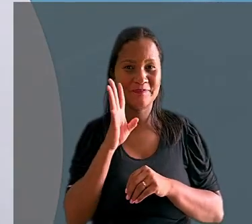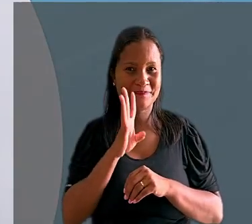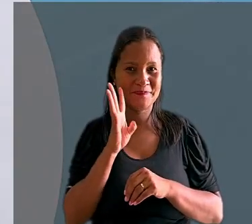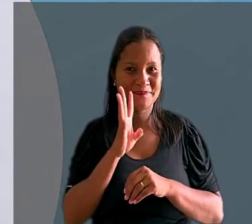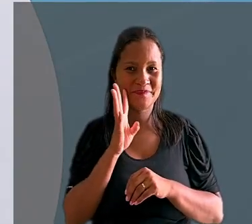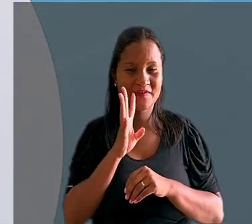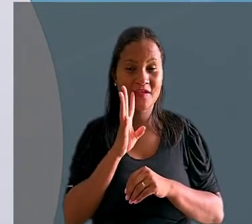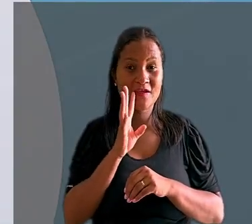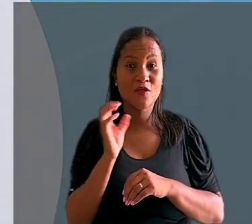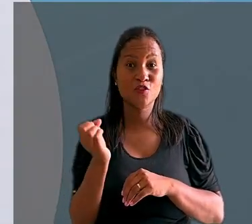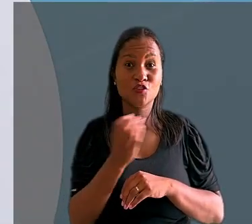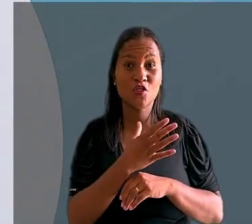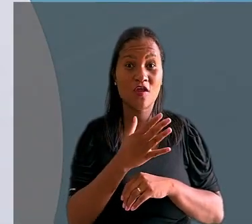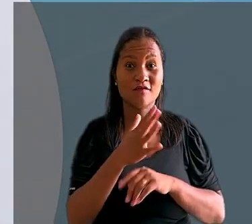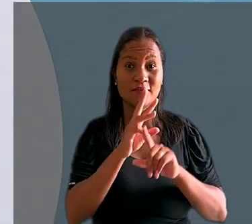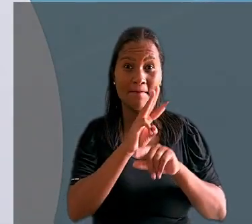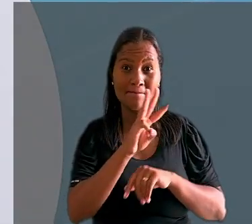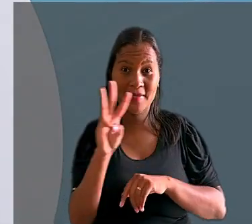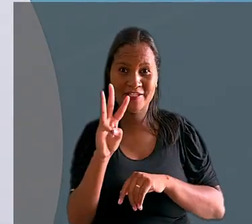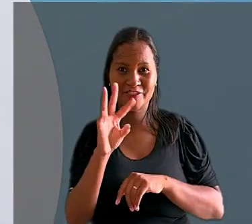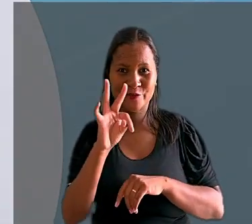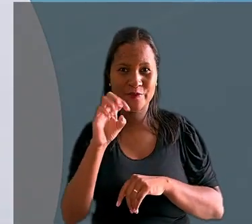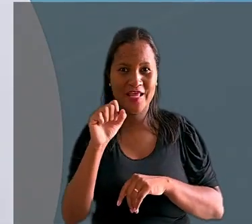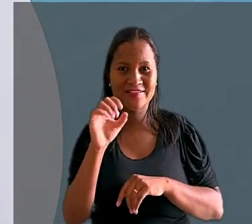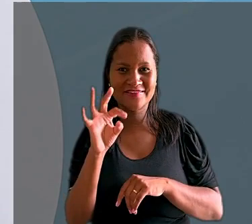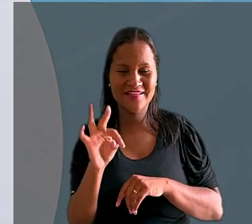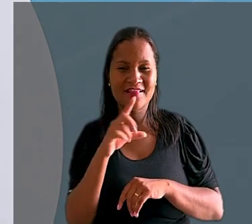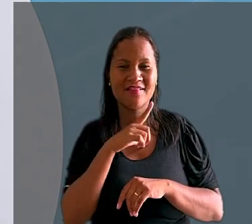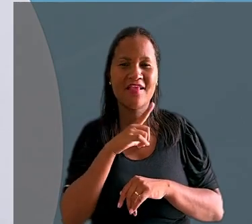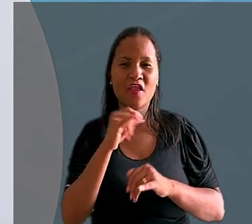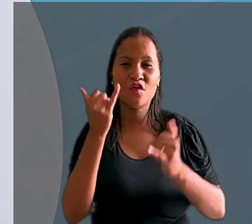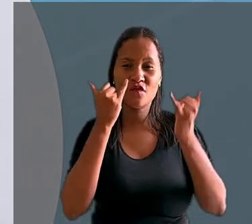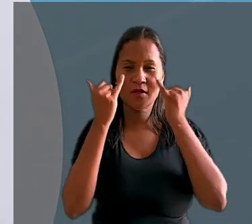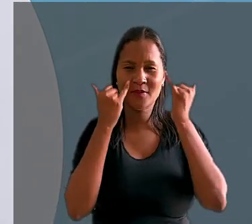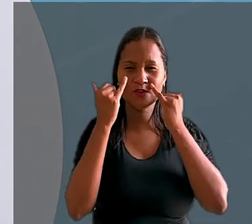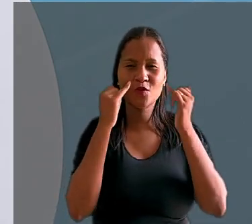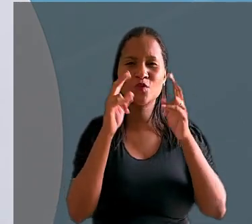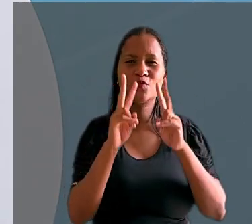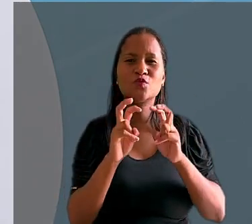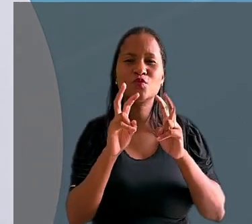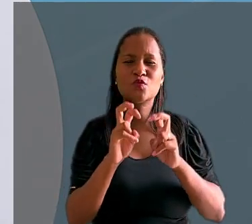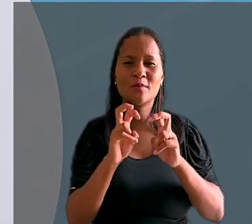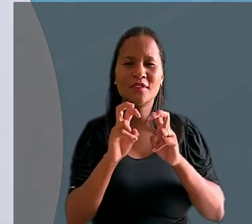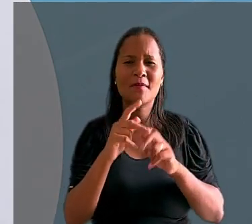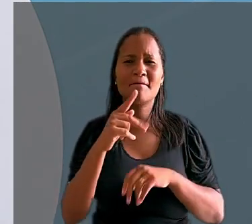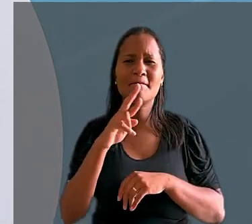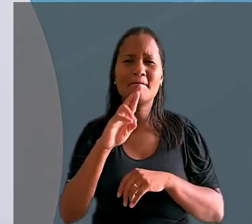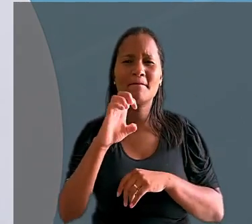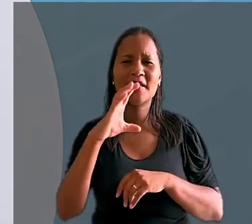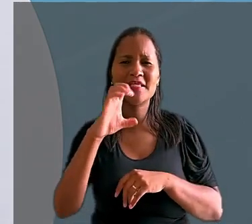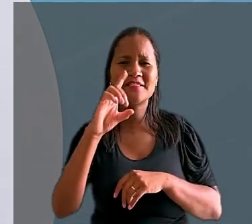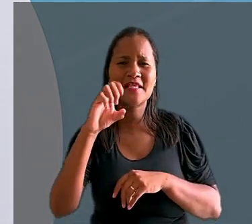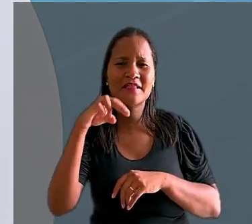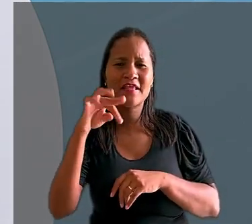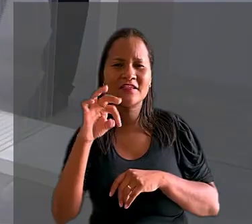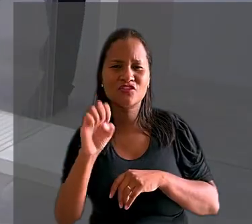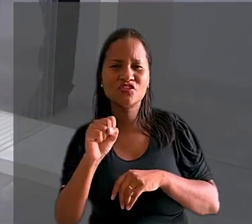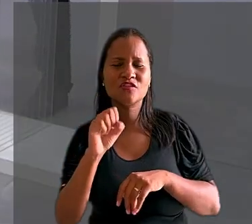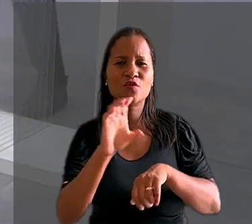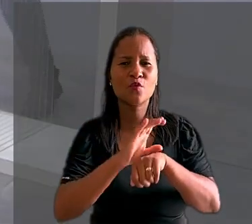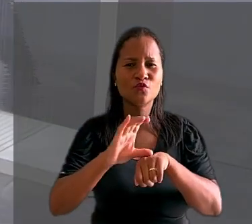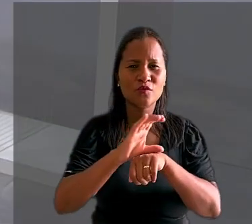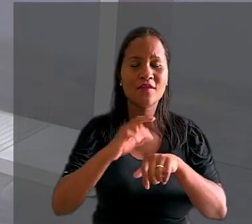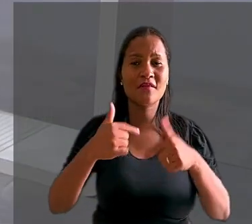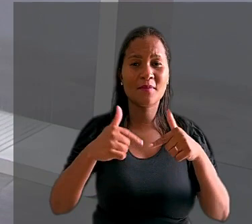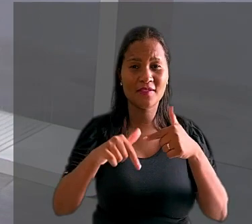só que legal, uma nova página no site do TST reúne informações sobre precedentes constitucionais trabalhistas. É isso